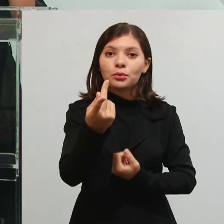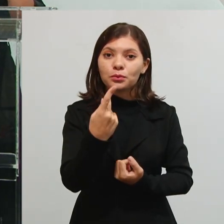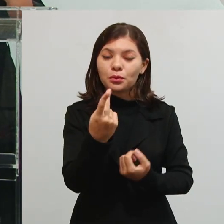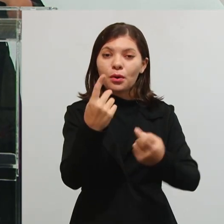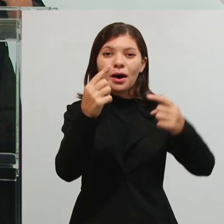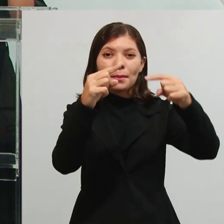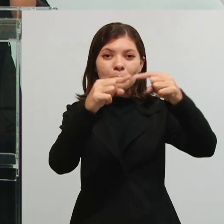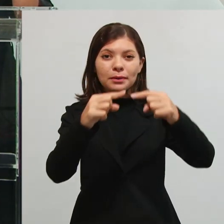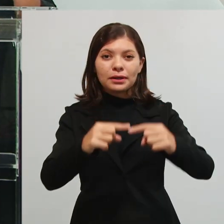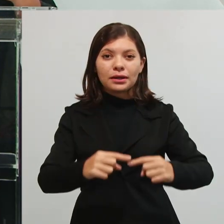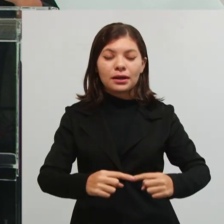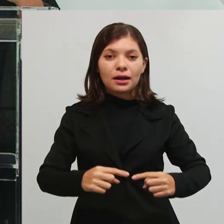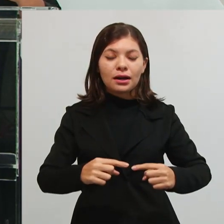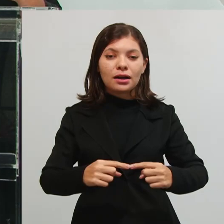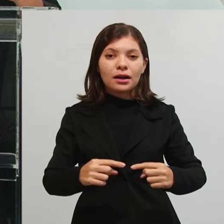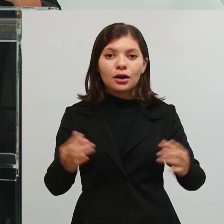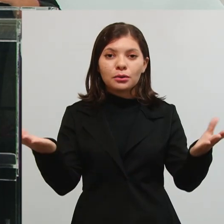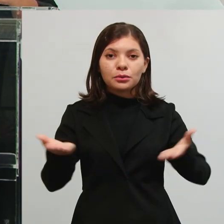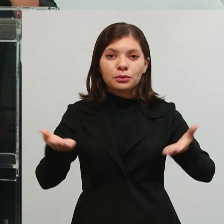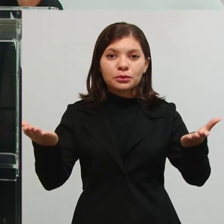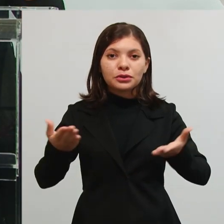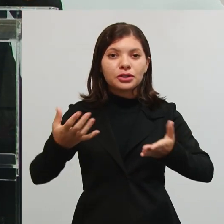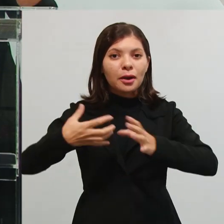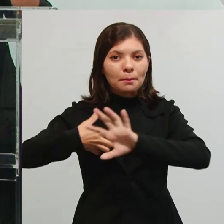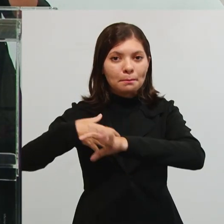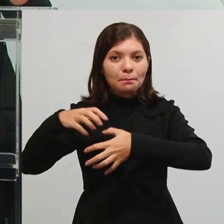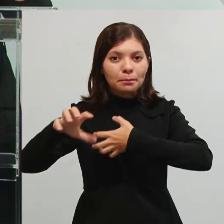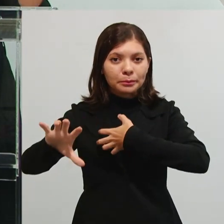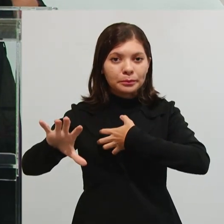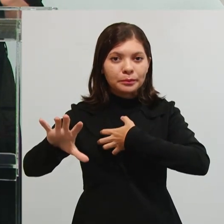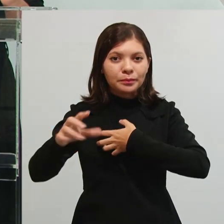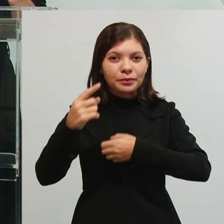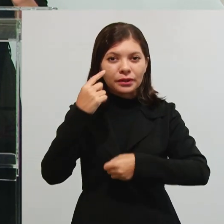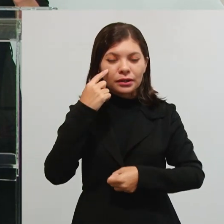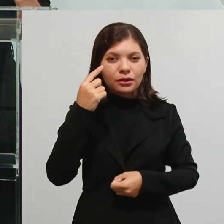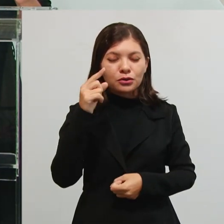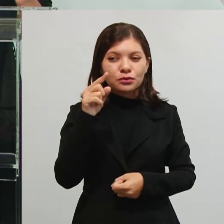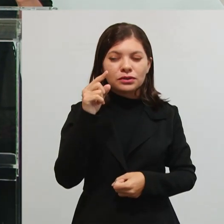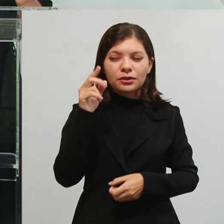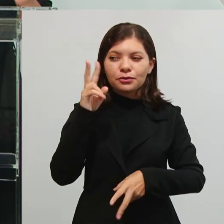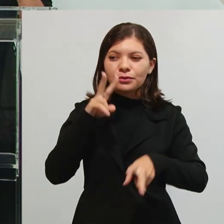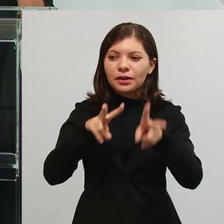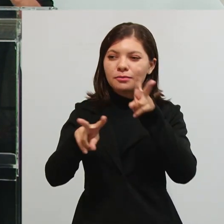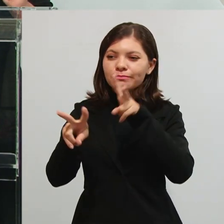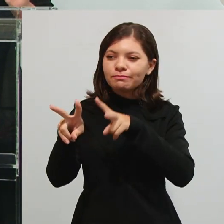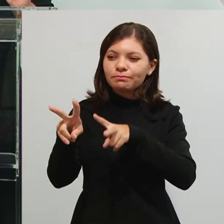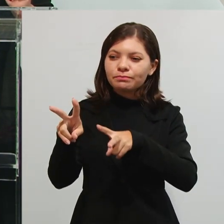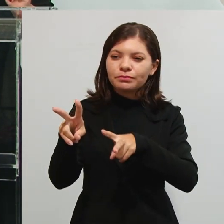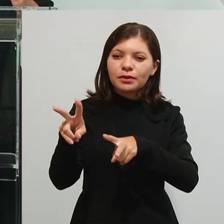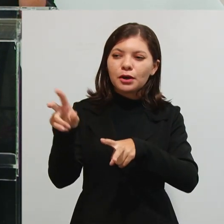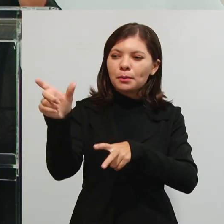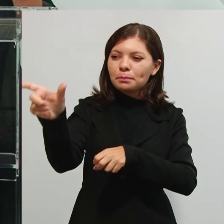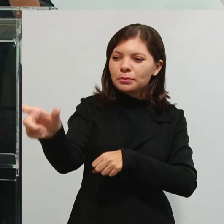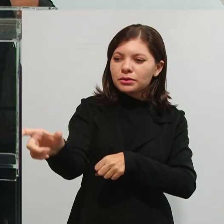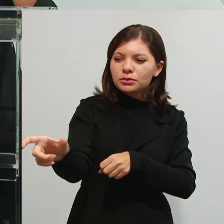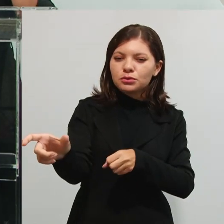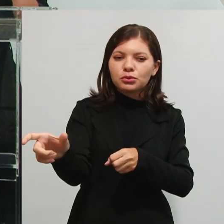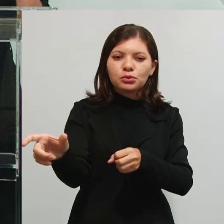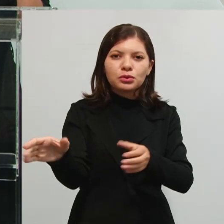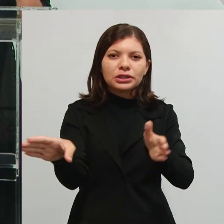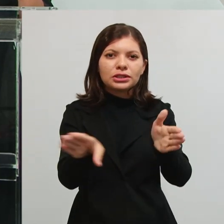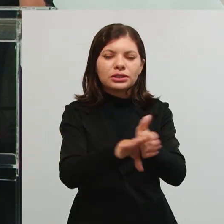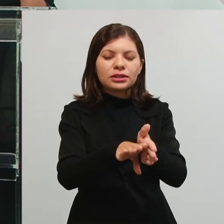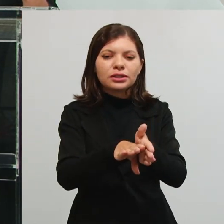empatia no momento que a gente vê uma pessoa que chega lá no seu Estabelecimento por exemplo vamos